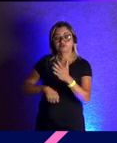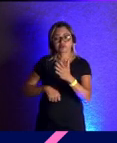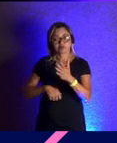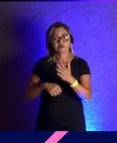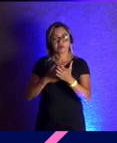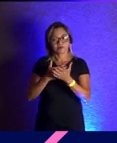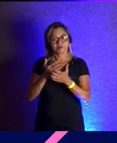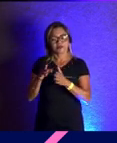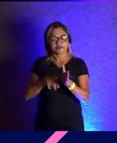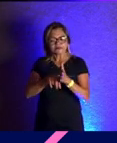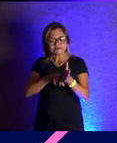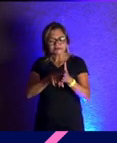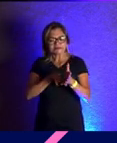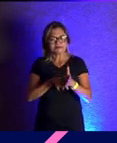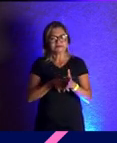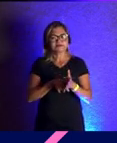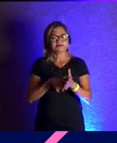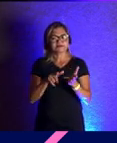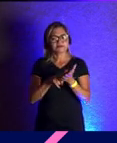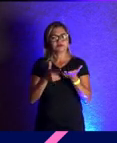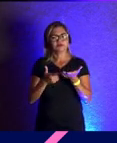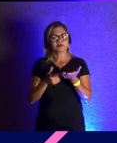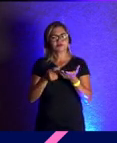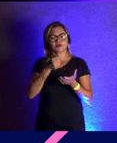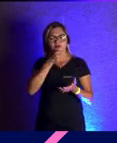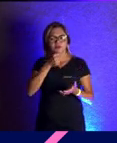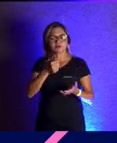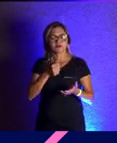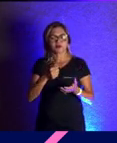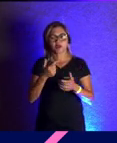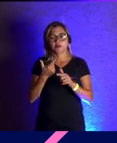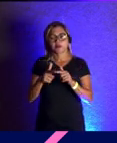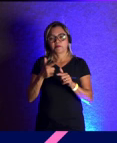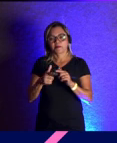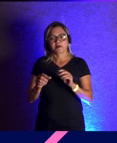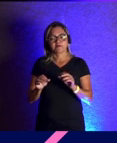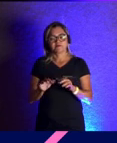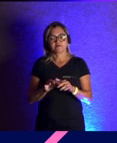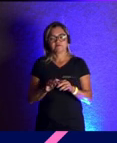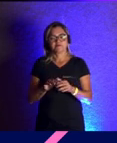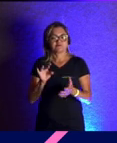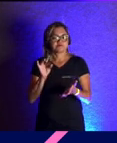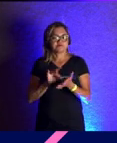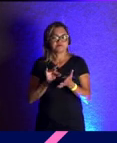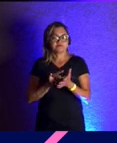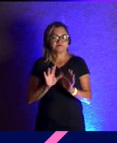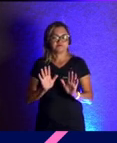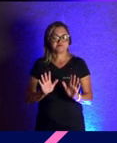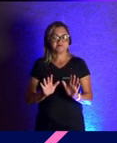esse levantamento jornalístico que demonstrou que isso é um problema real, né?